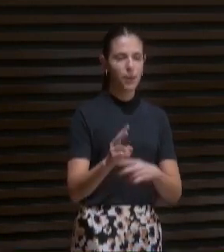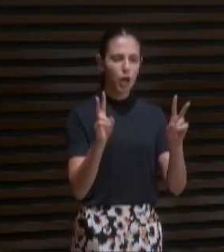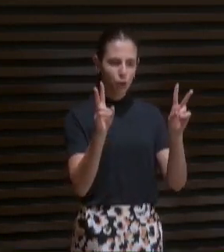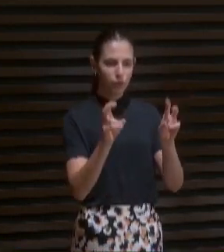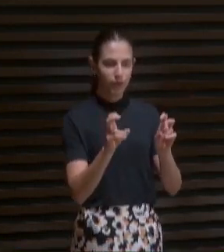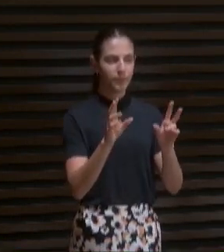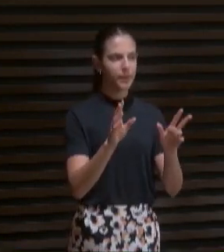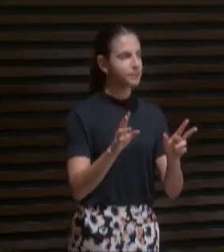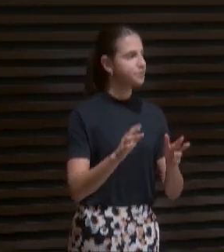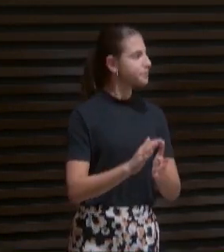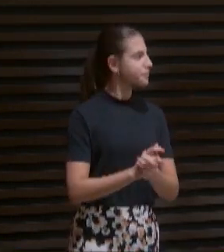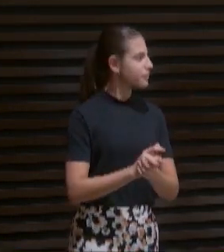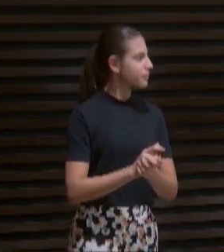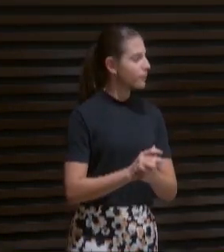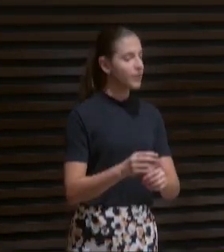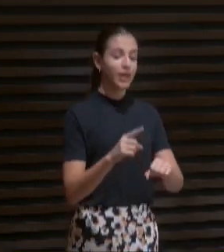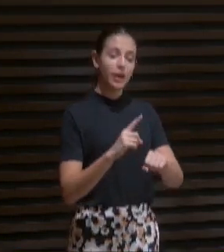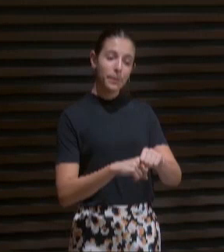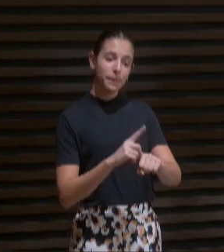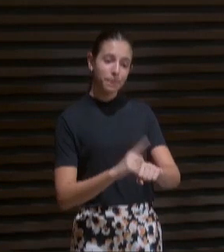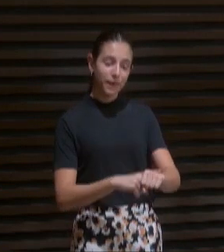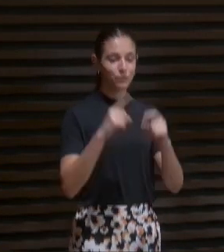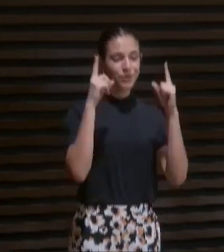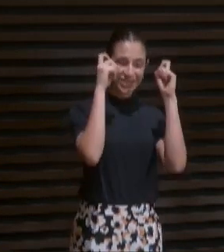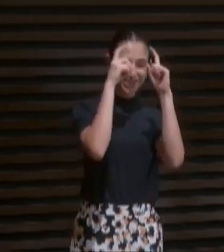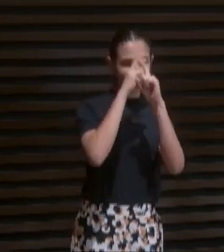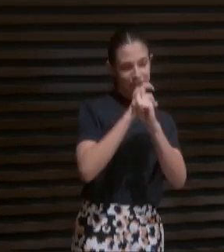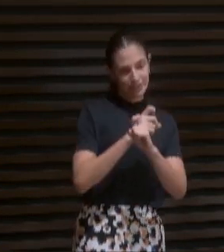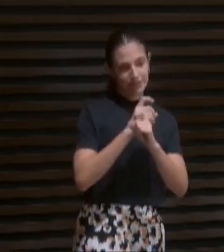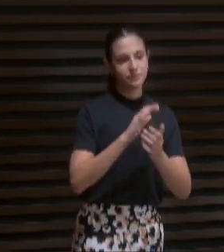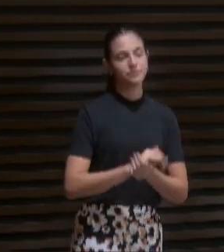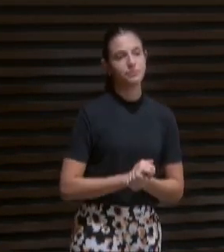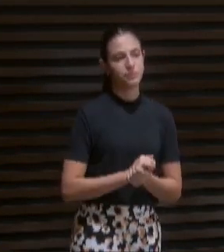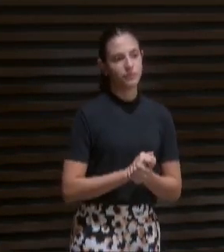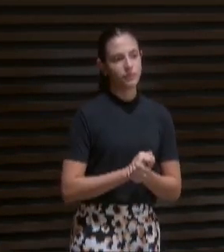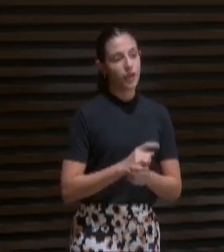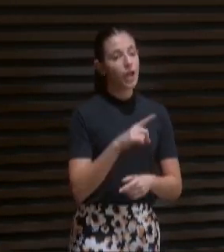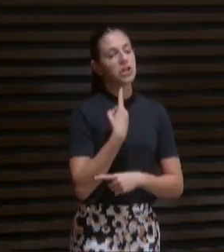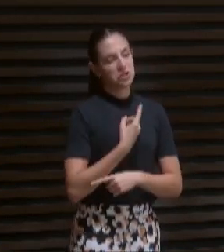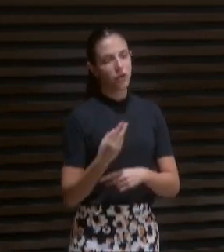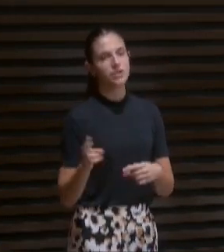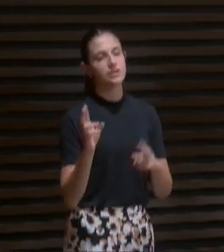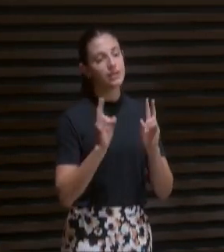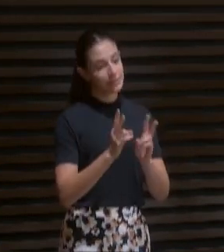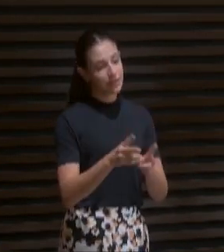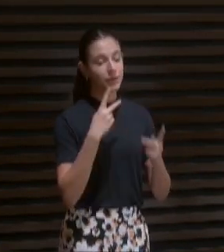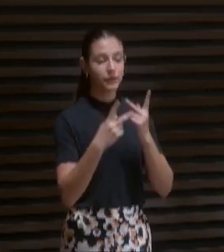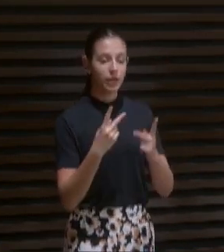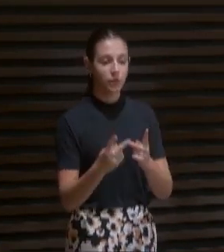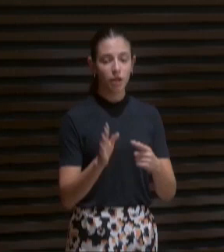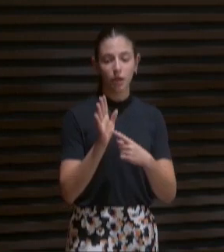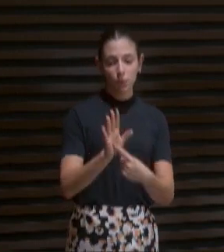que tempos difíceis. Essa é uma expressão que já tenho usado aqui, que aparece só